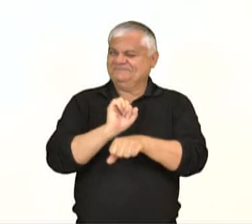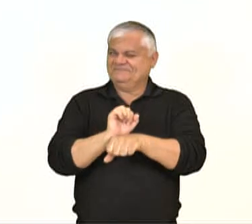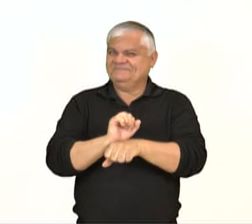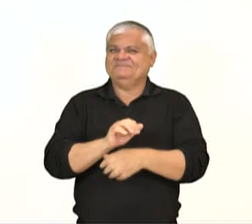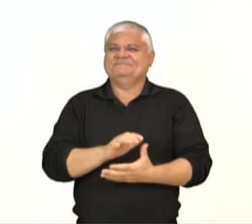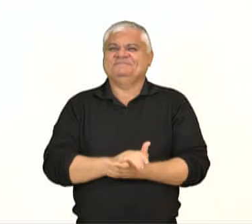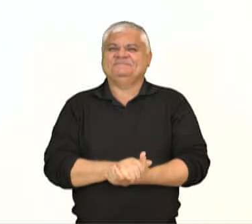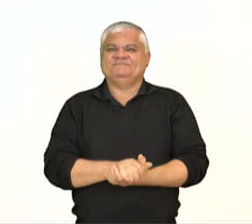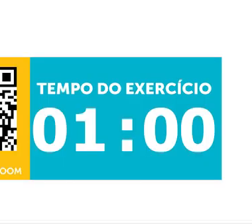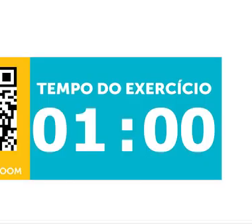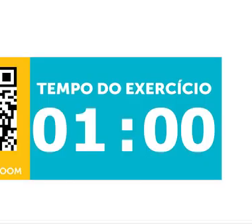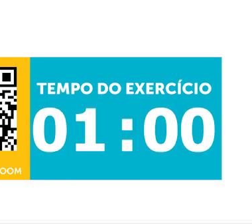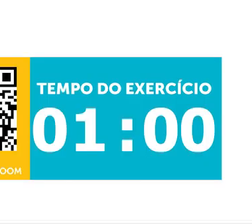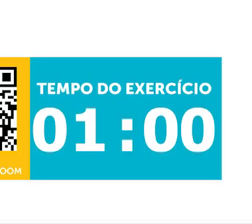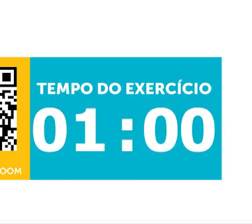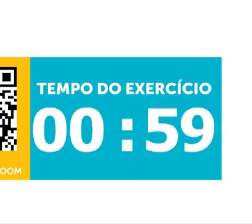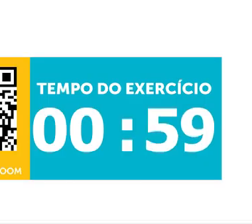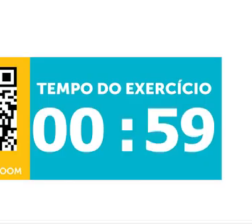pouco.